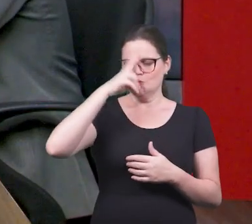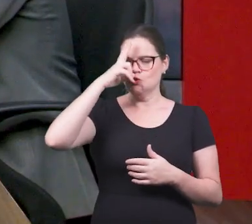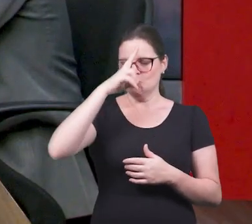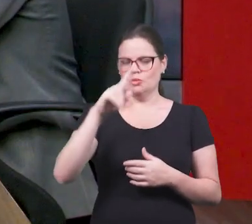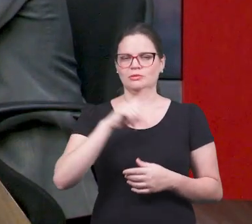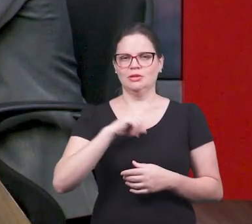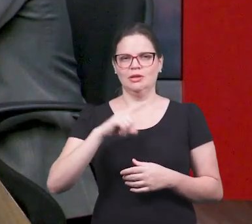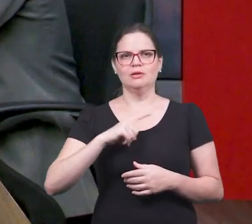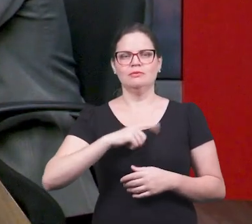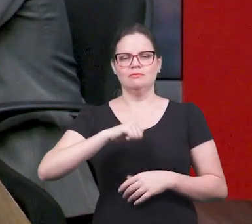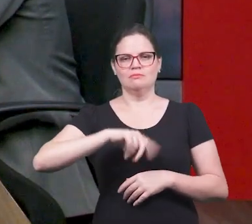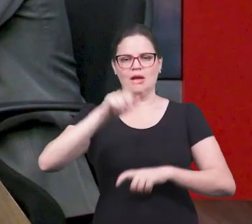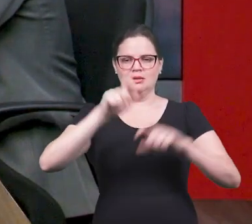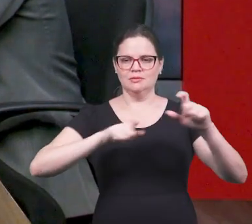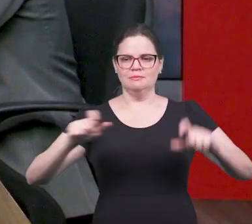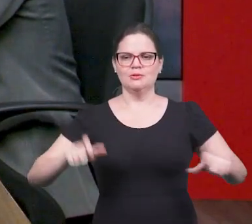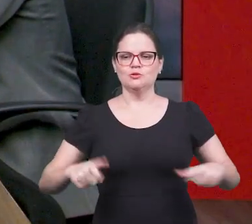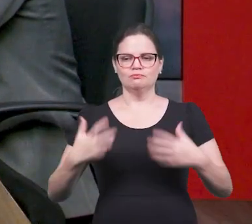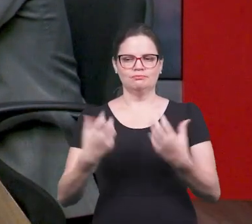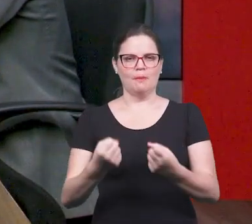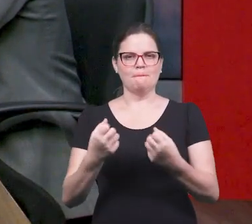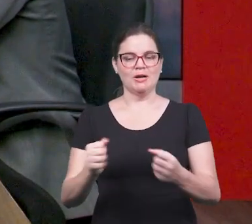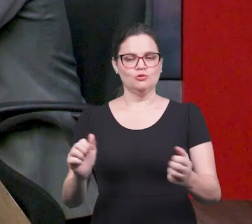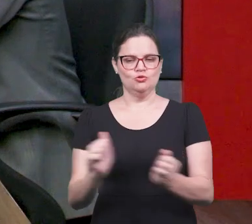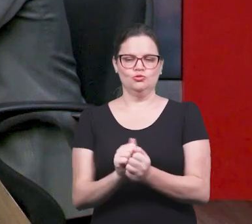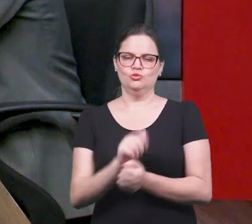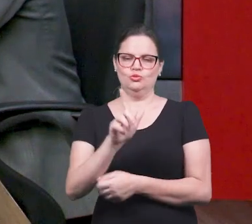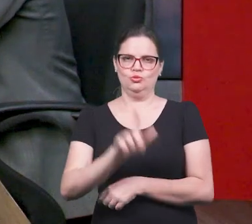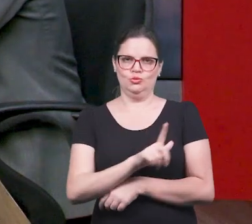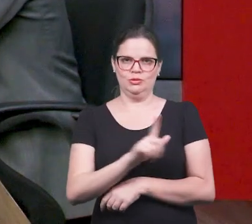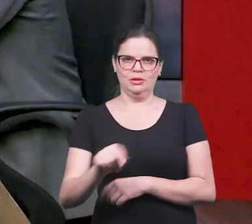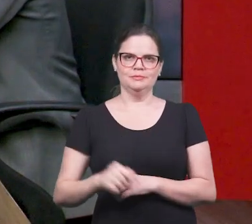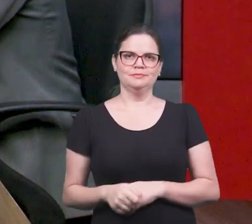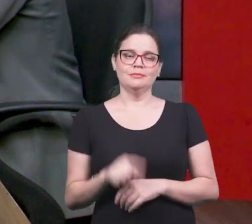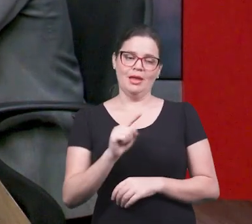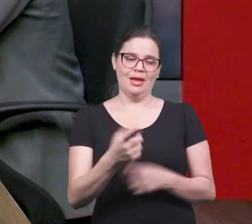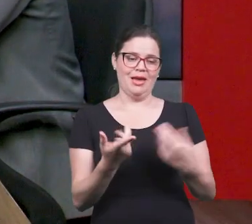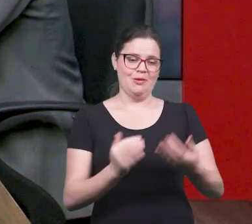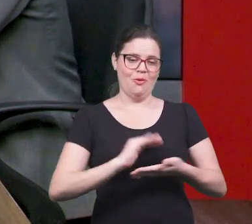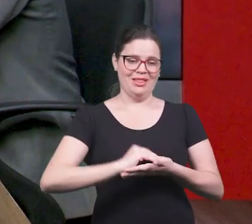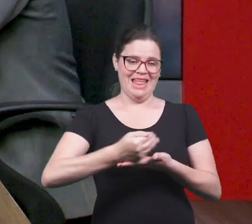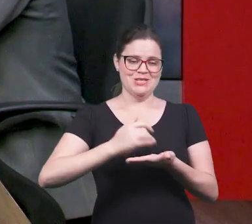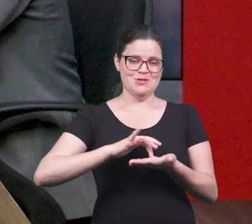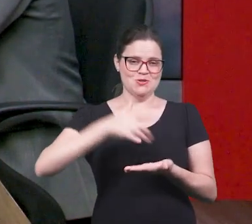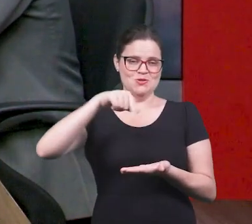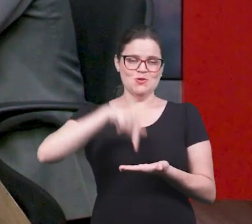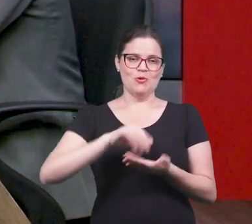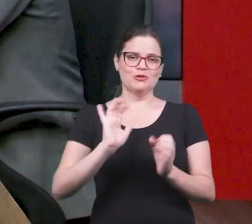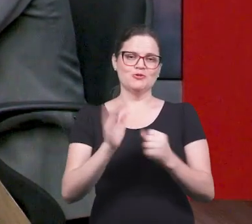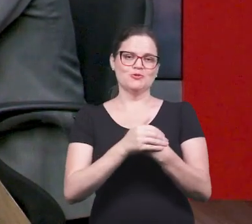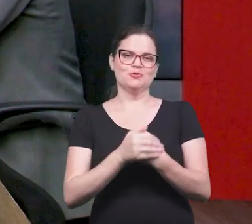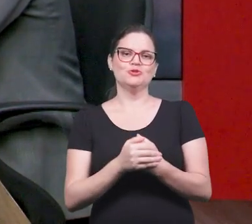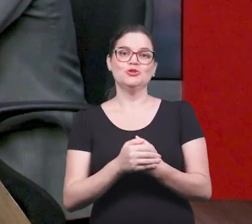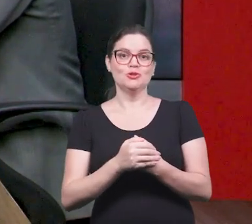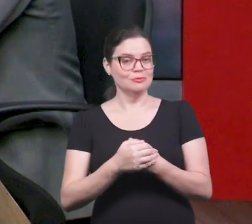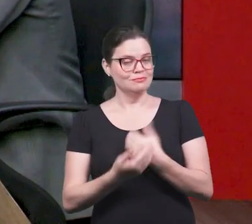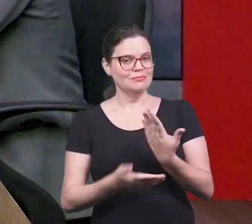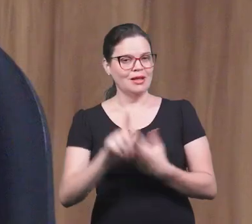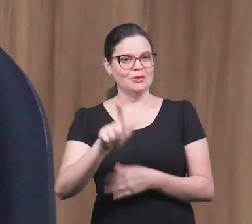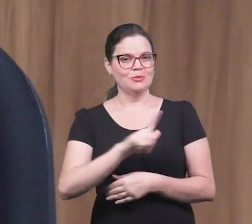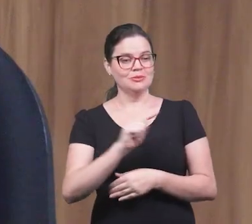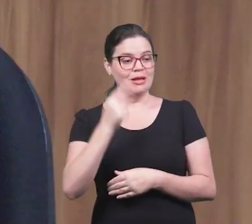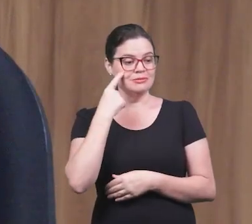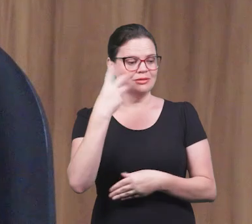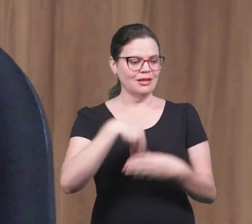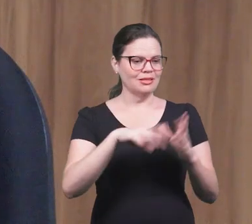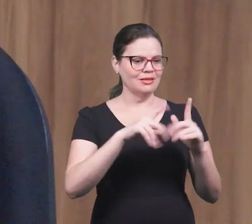E o tesouro, né? Como nós lemos na palavra inicialmente aqui, é o tesouro. Aqui nós estamos até